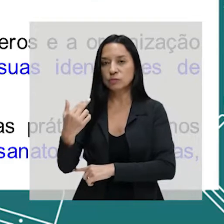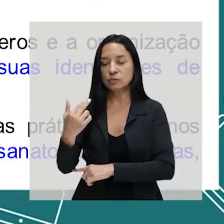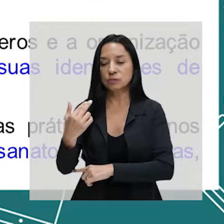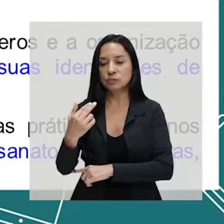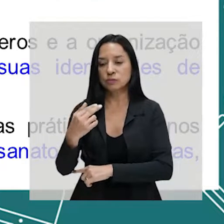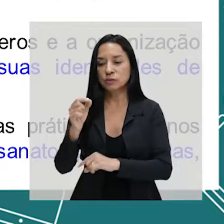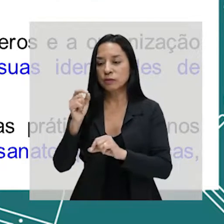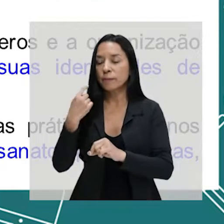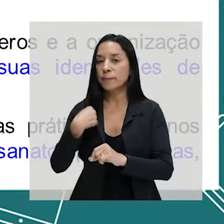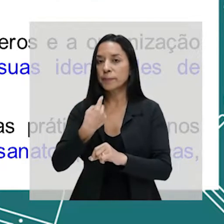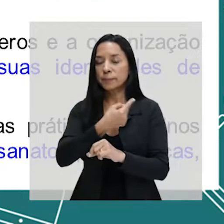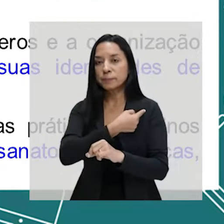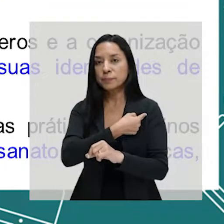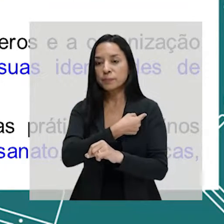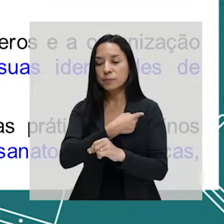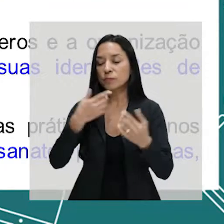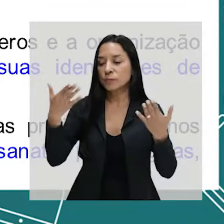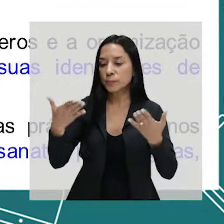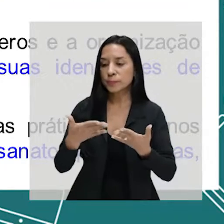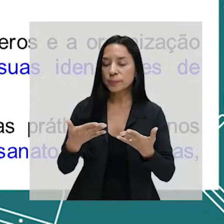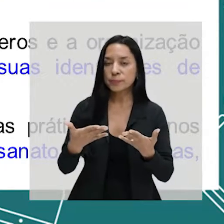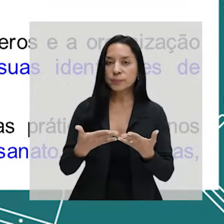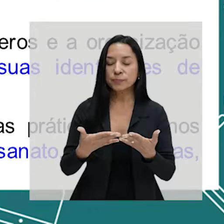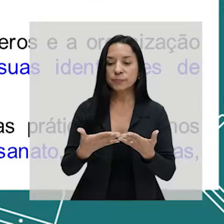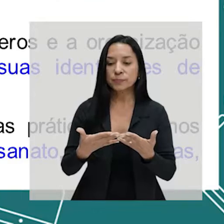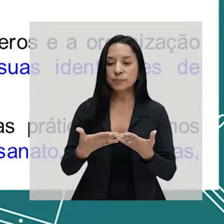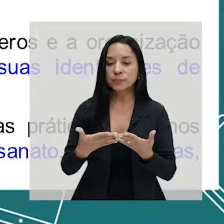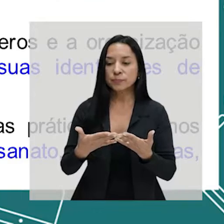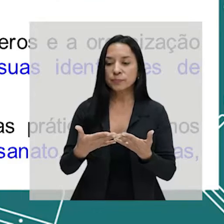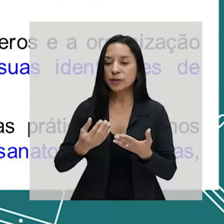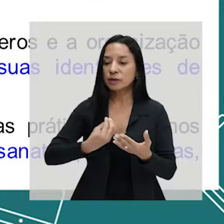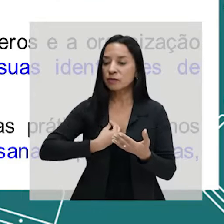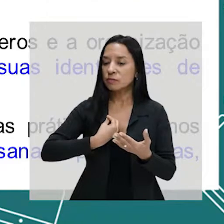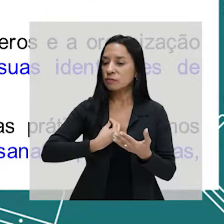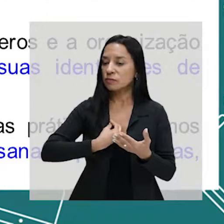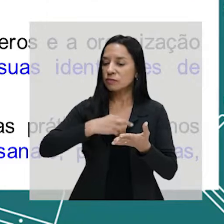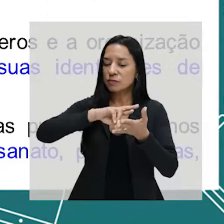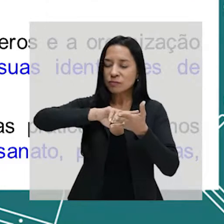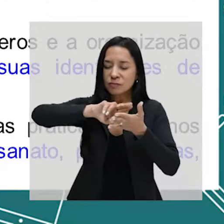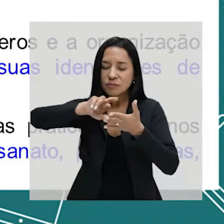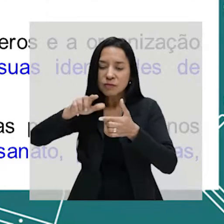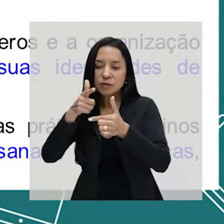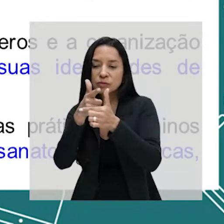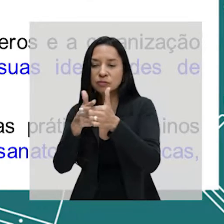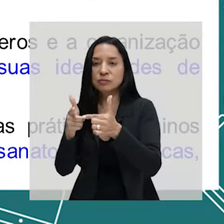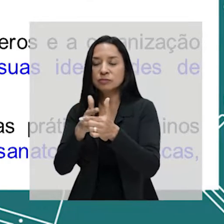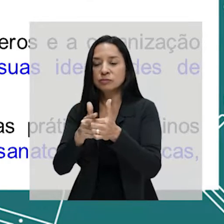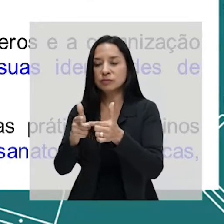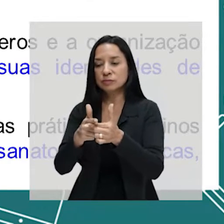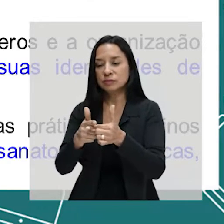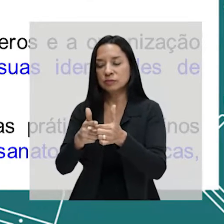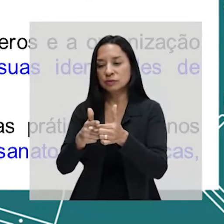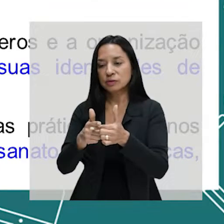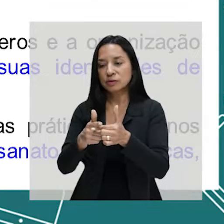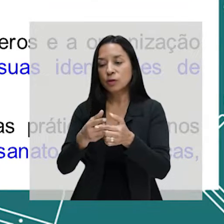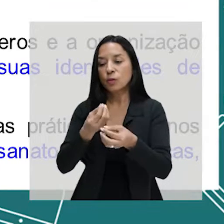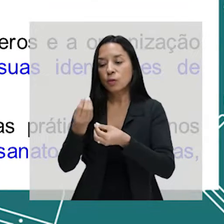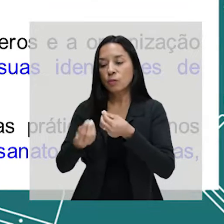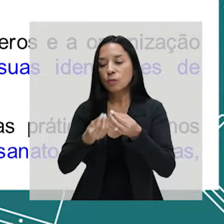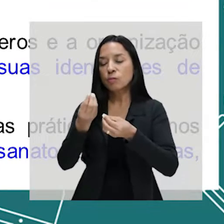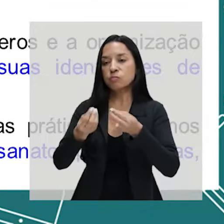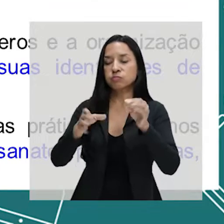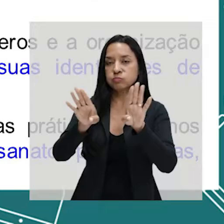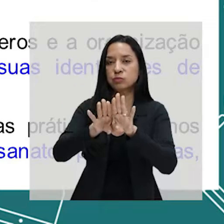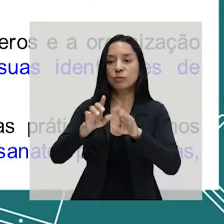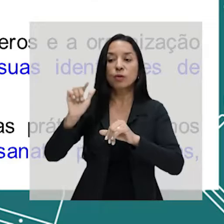que na nossa atualidade convive com uma série de problemáticas com o tabi